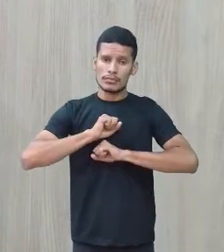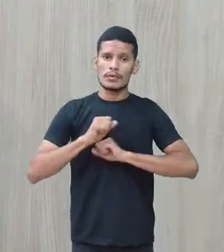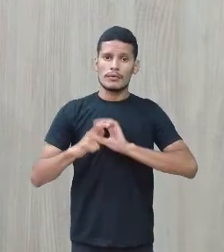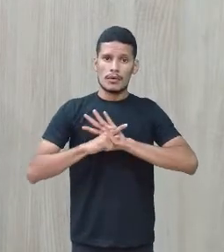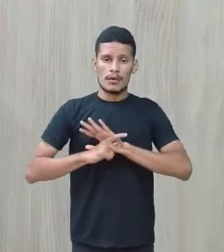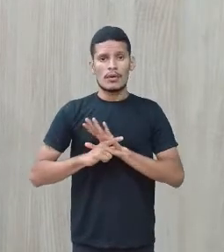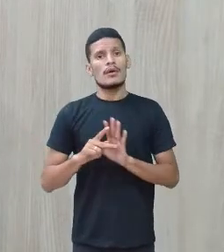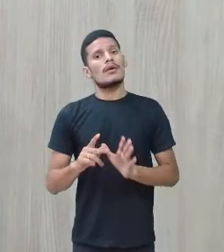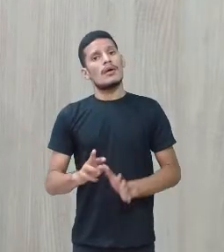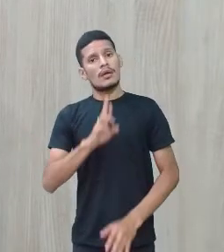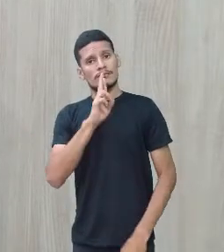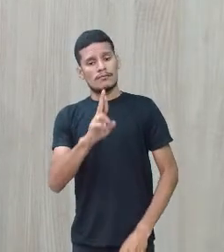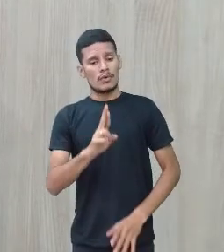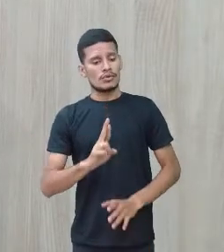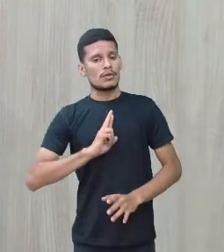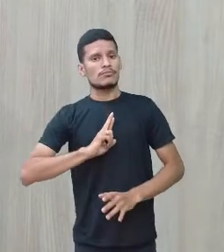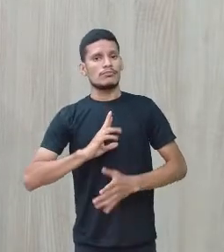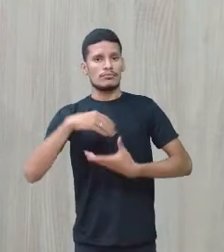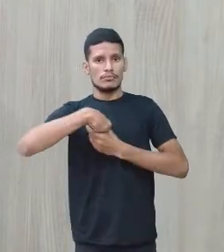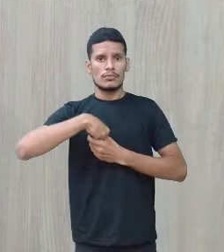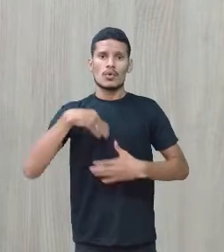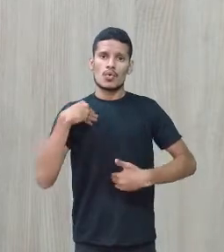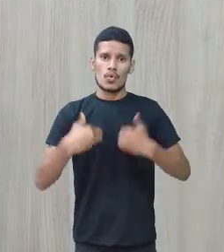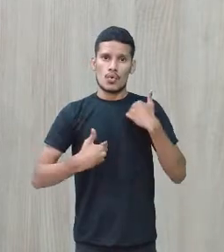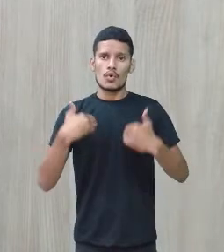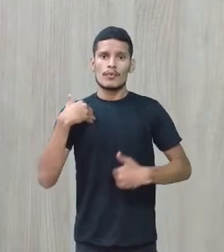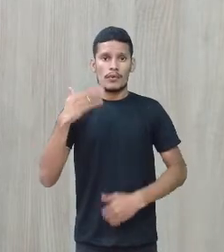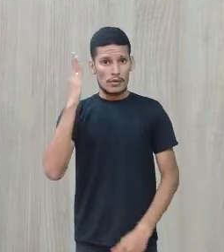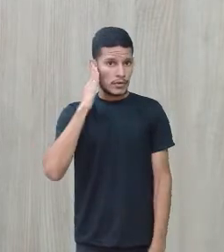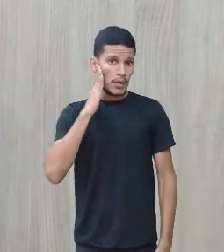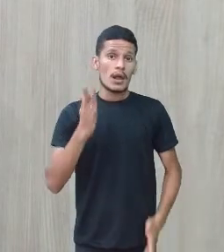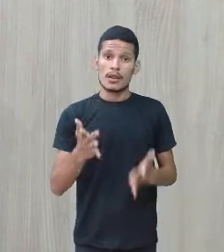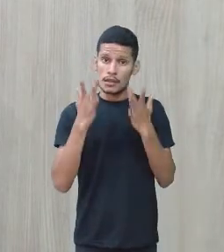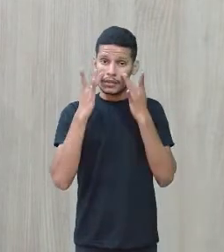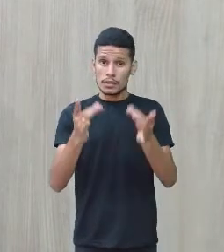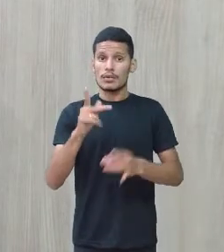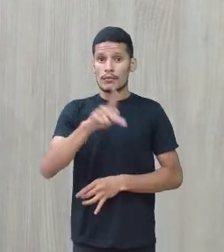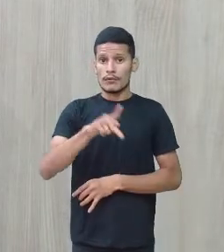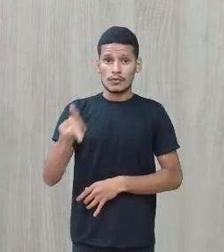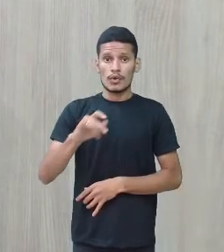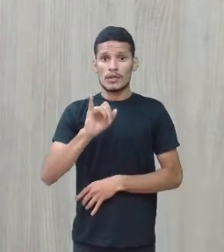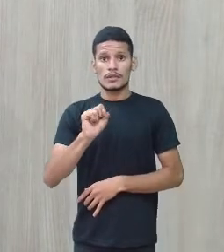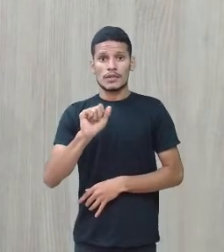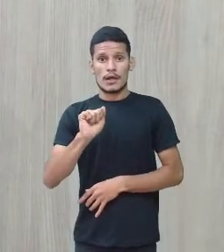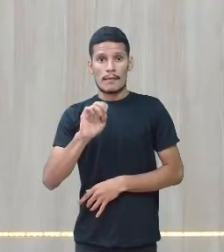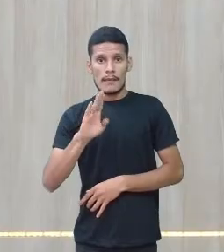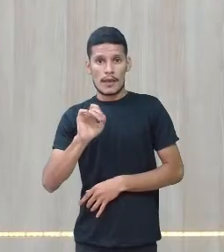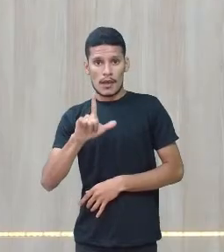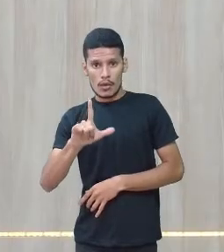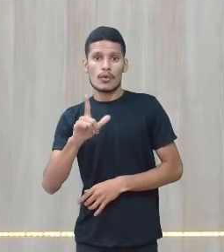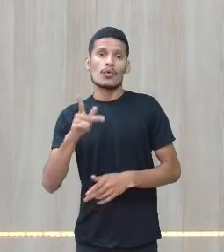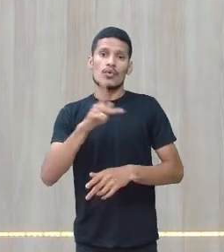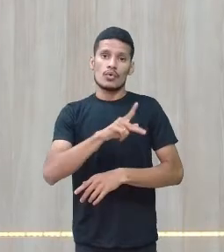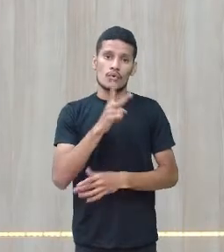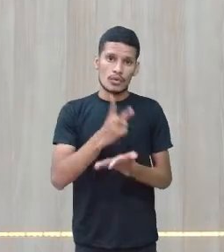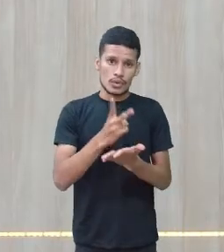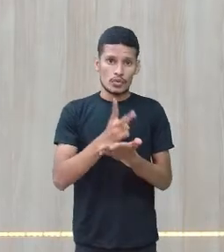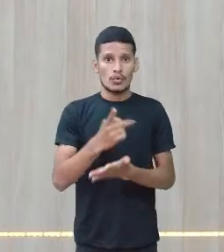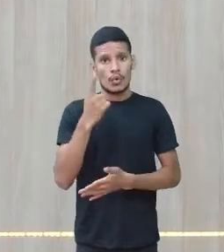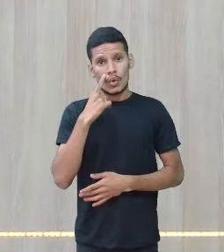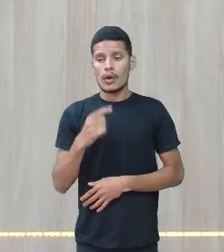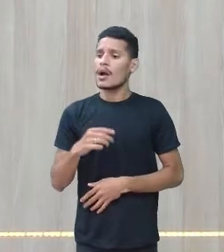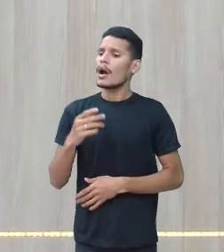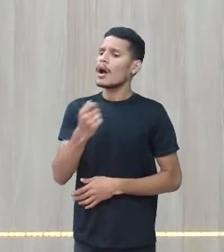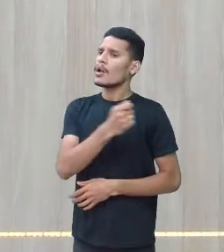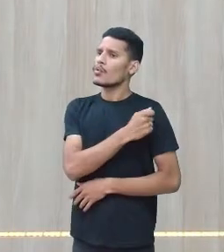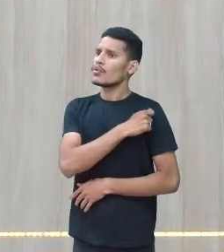atingir esses nossos órgãos. Então, fiquem aí atentos que a professora Isabel ainda continua conosco. Legal, Cláudia. Cláudia, e os alunos